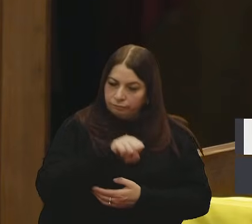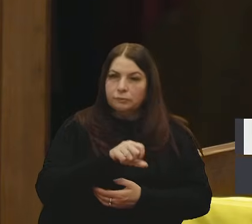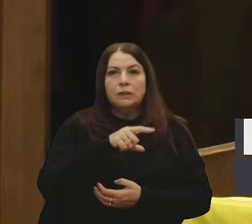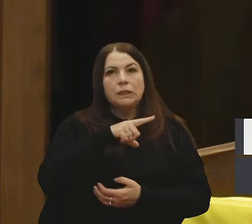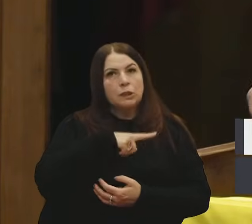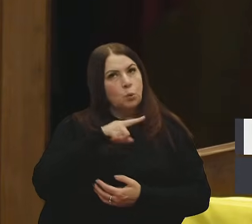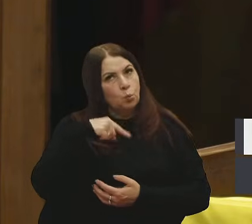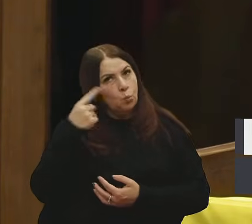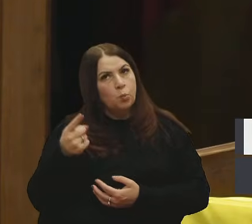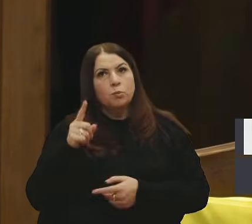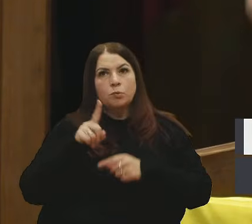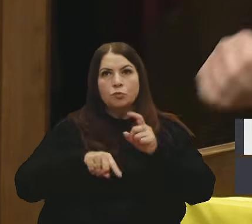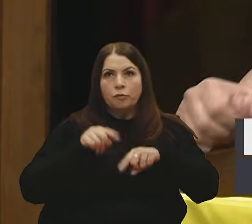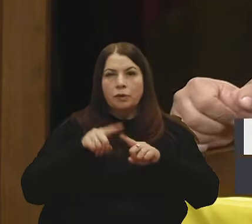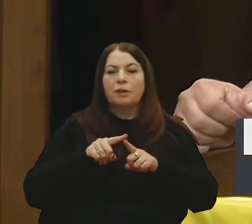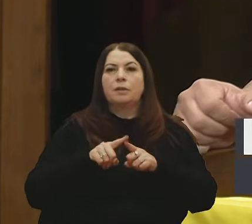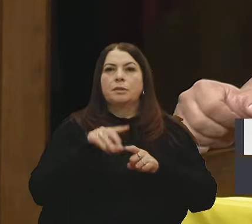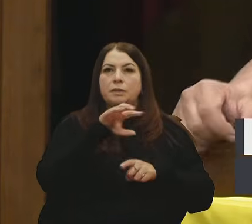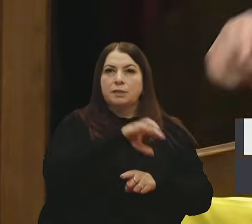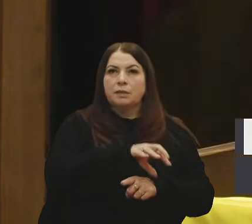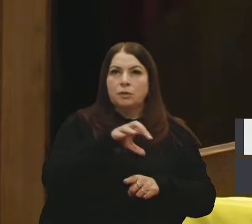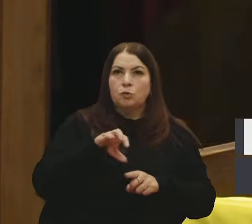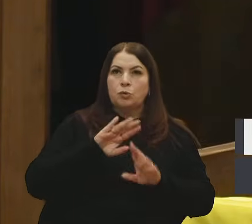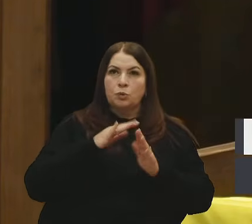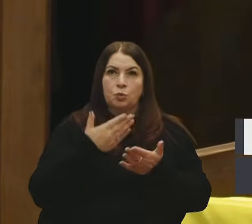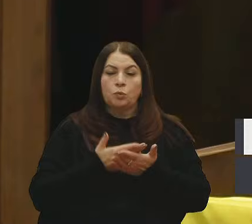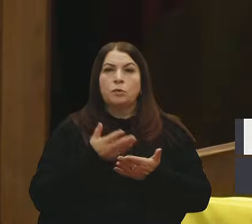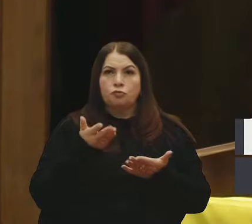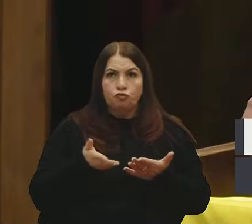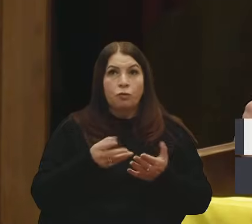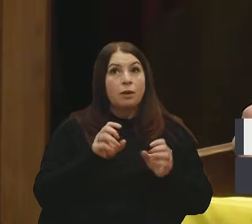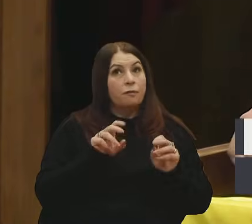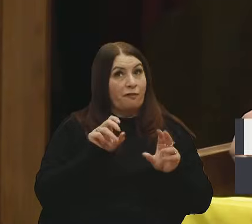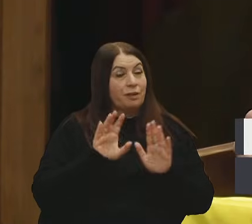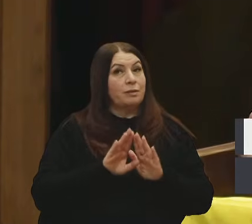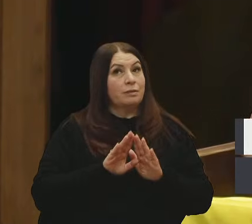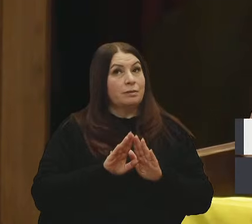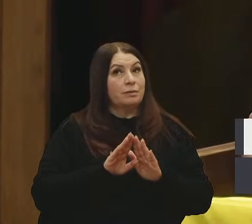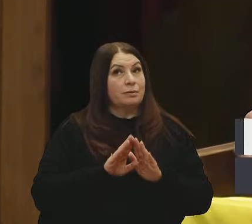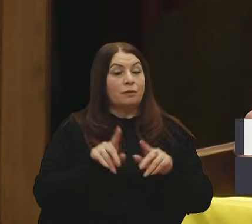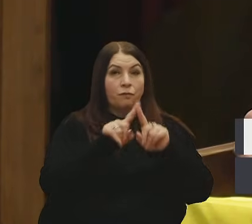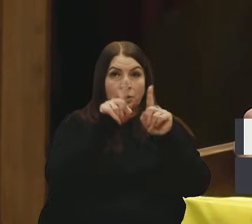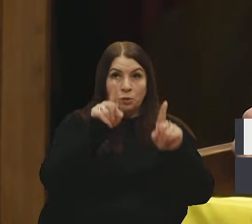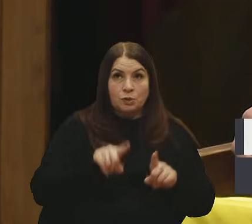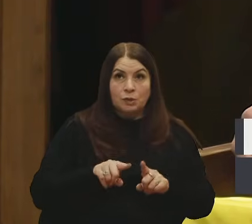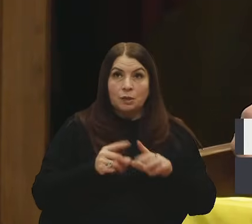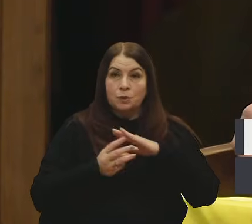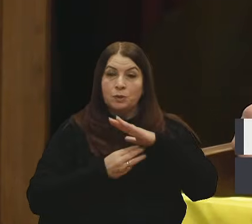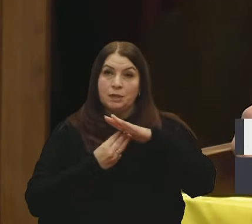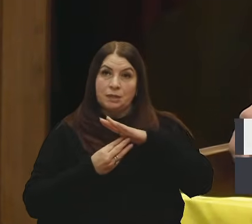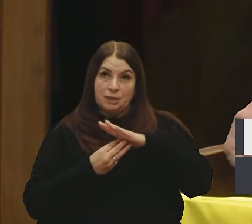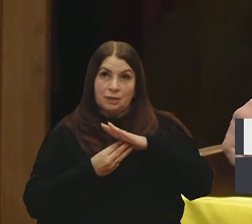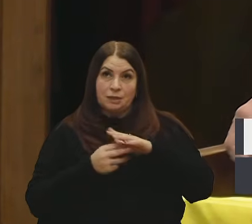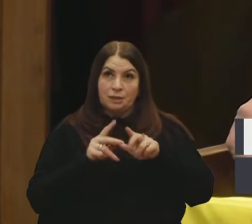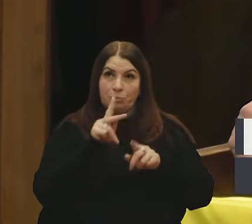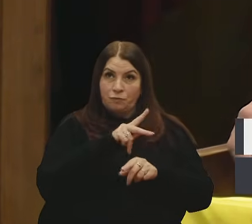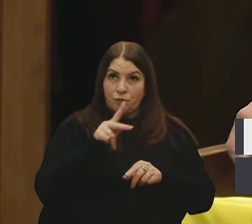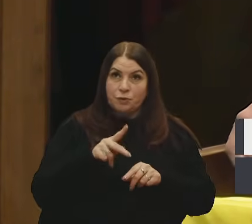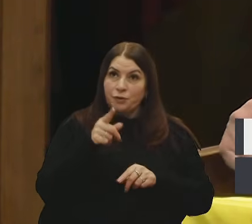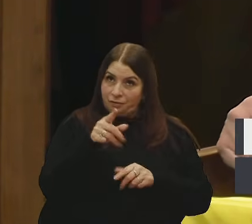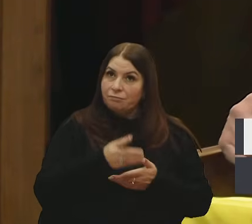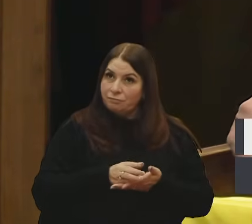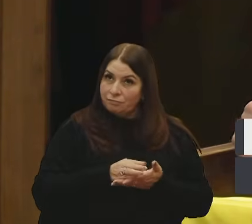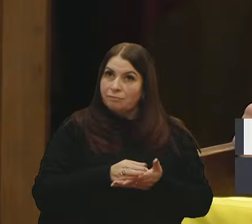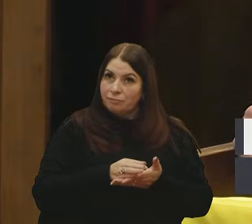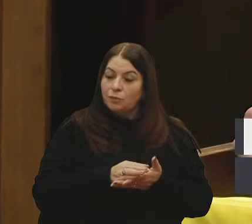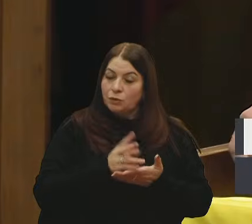existem outras atividades e setores da escola que já estão privatizados, como são os funcionários terceirizados, né, professora Lenir? Dia a dia